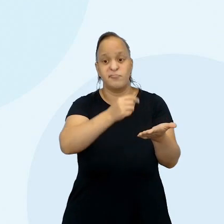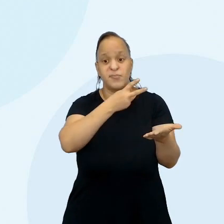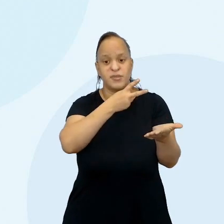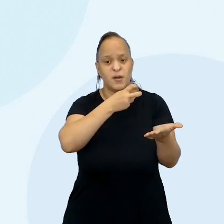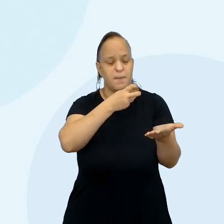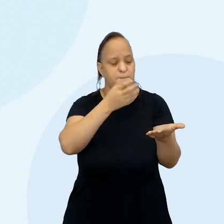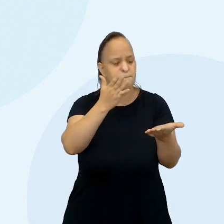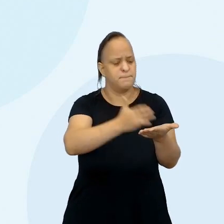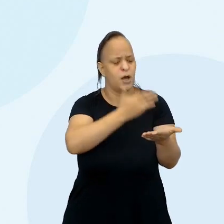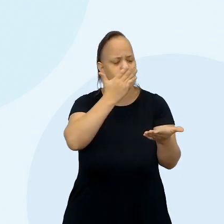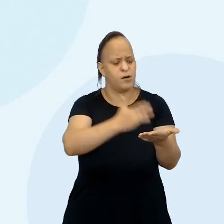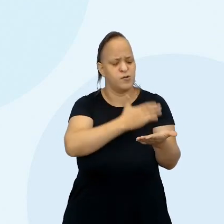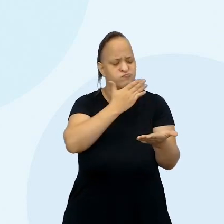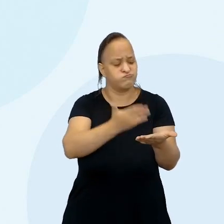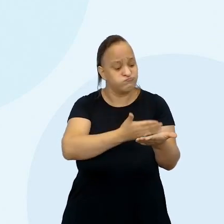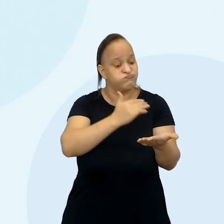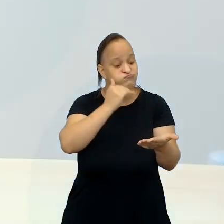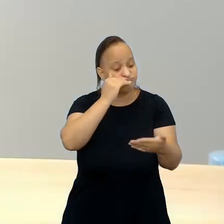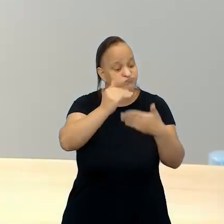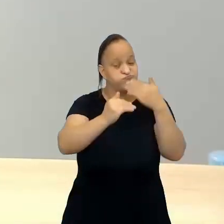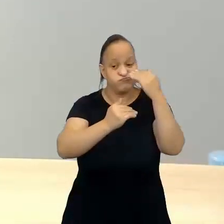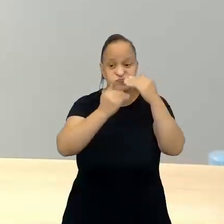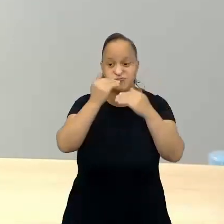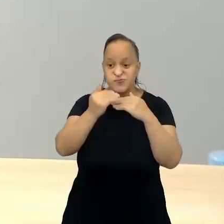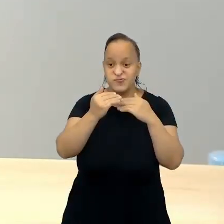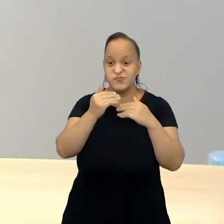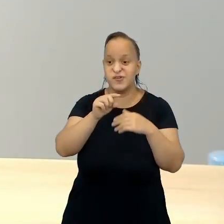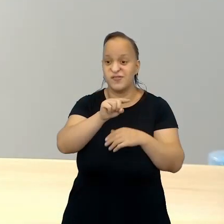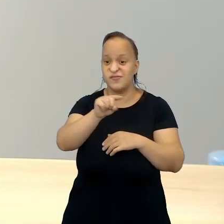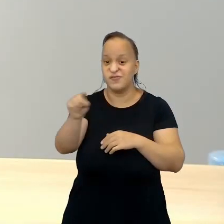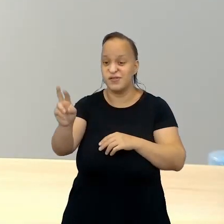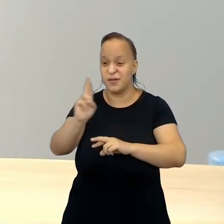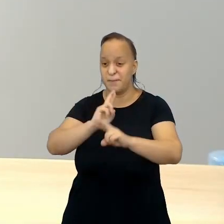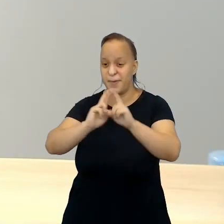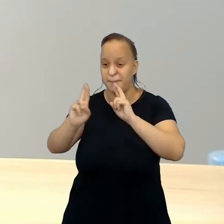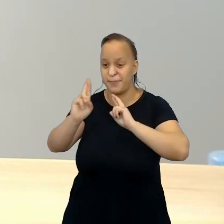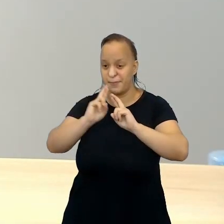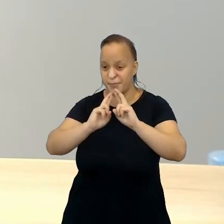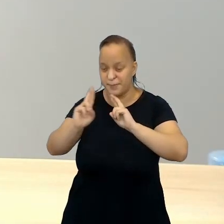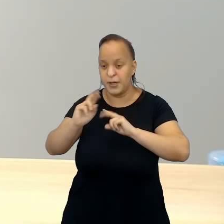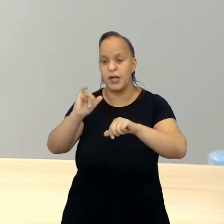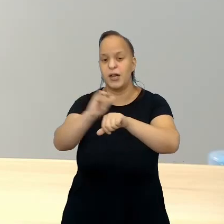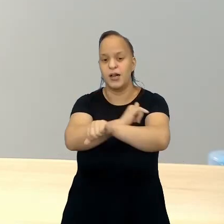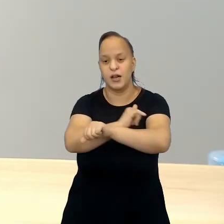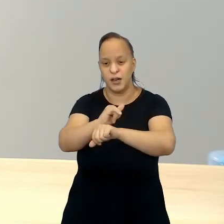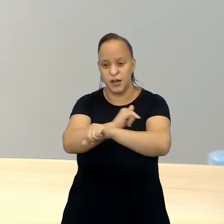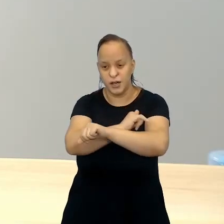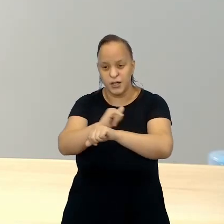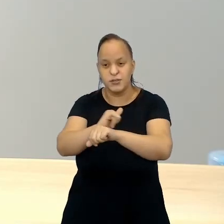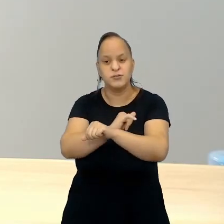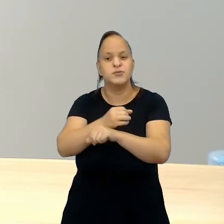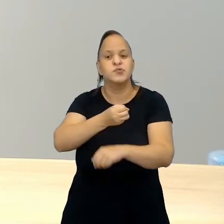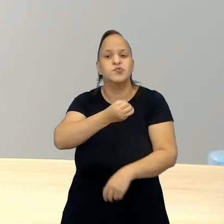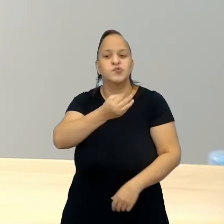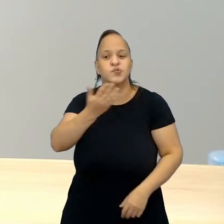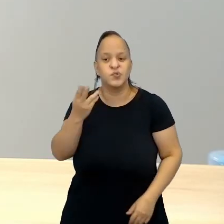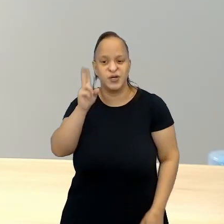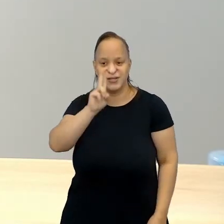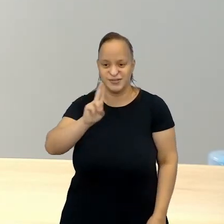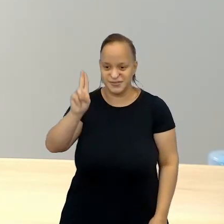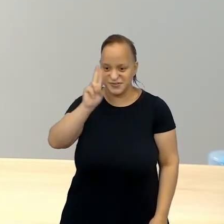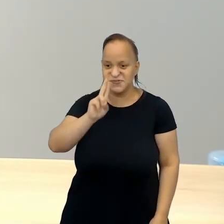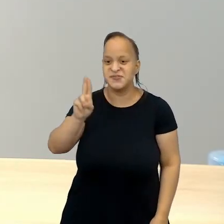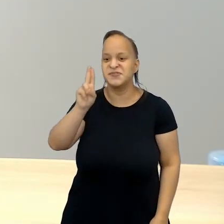no seu percurso. As respostas que vocês falaram a respeito das estratégias que vocês utilizam, elas